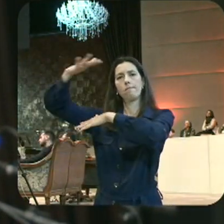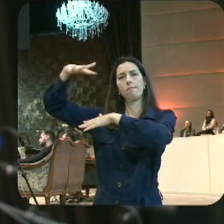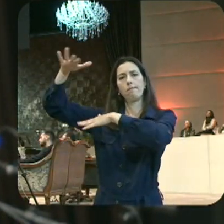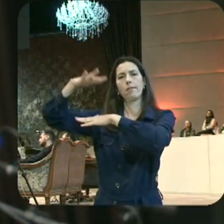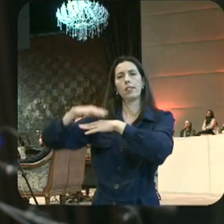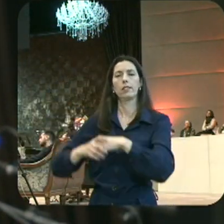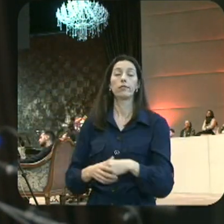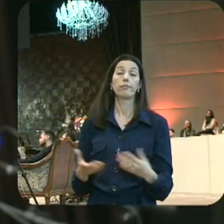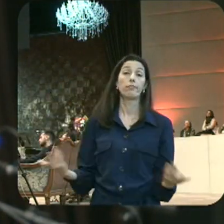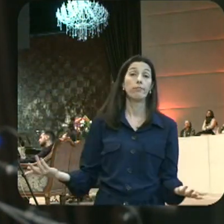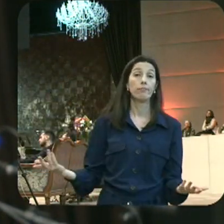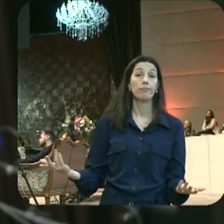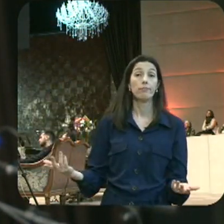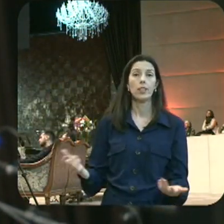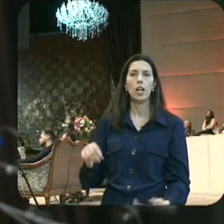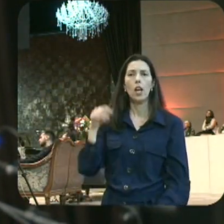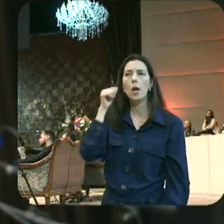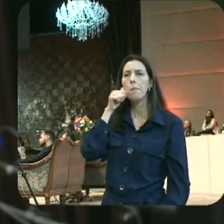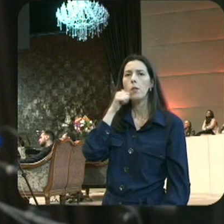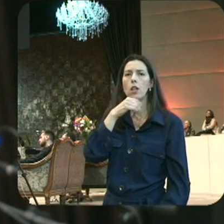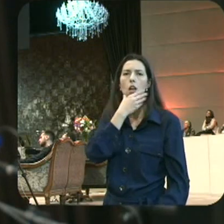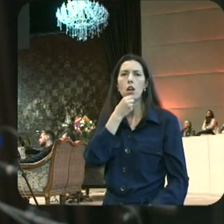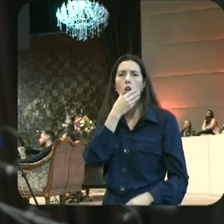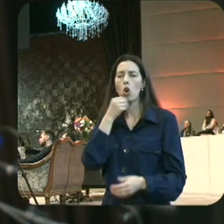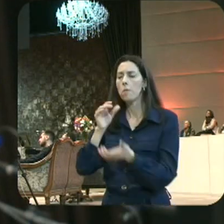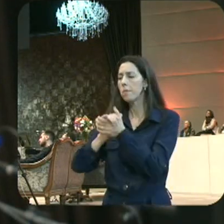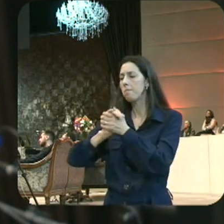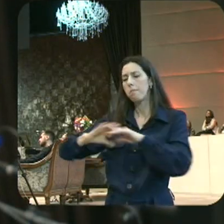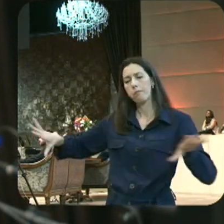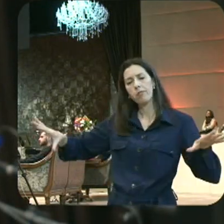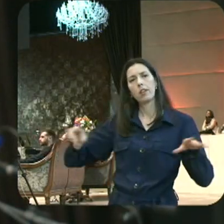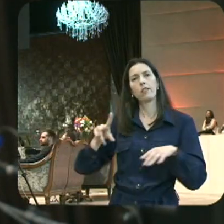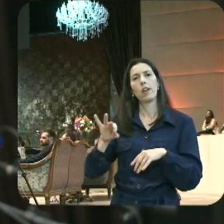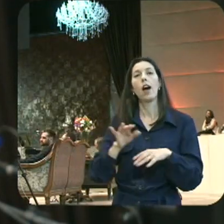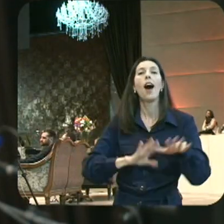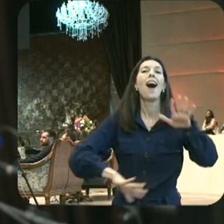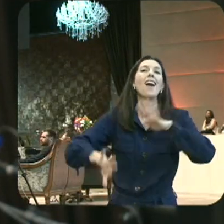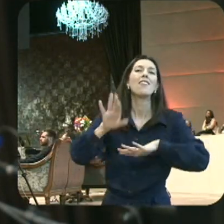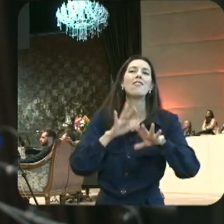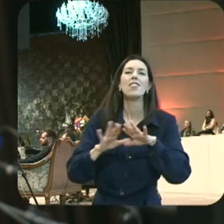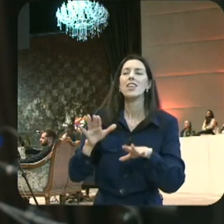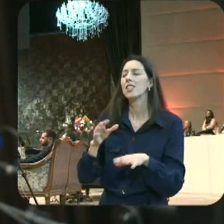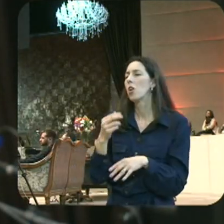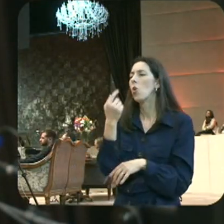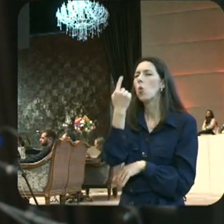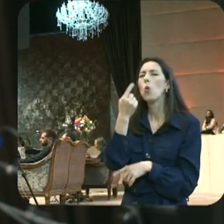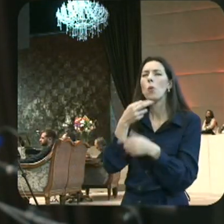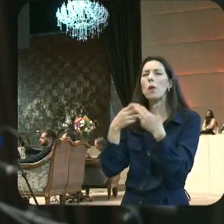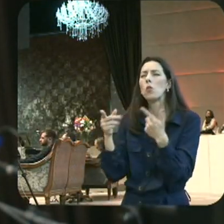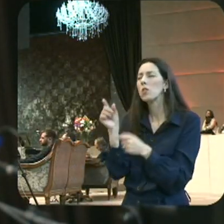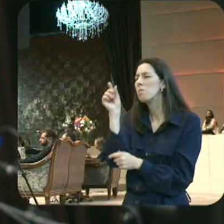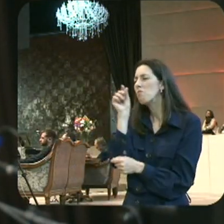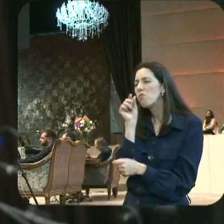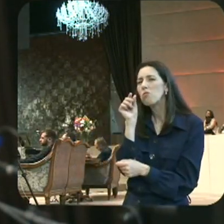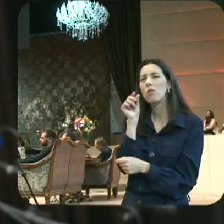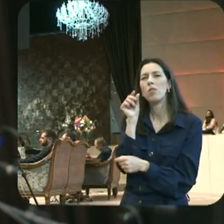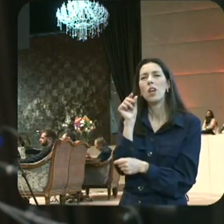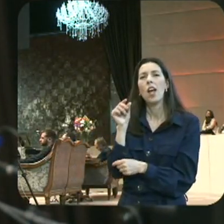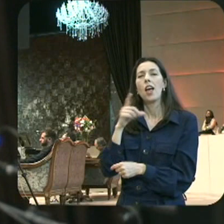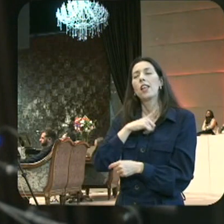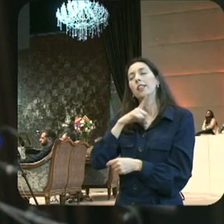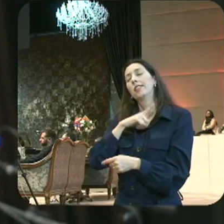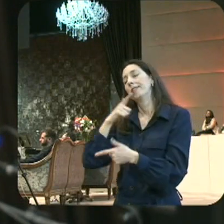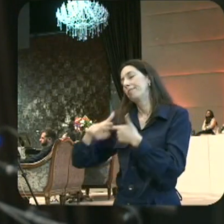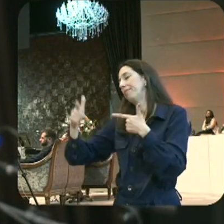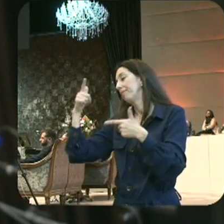Uma gotinha d'água, uma coisinha que não tem nada a ver, explode uma briga. E quando